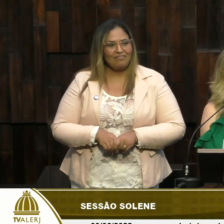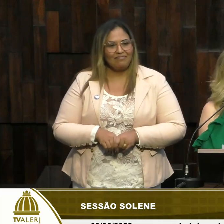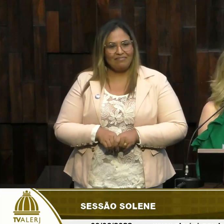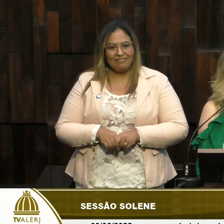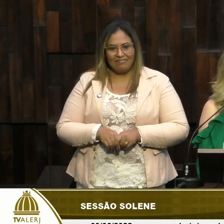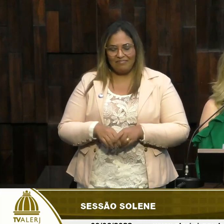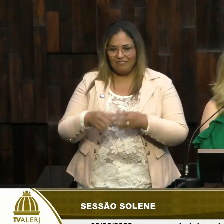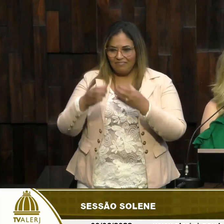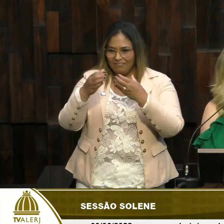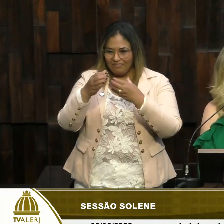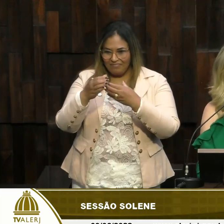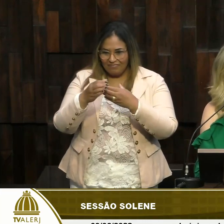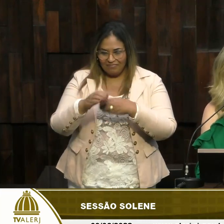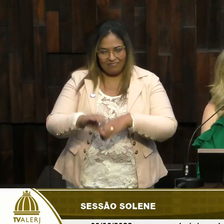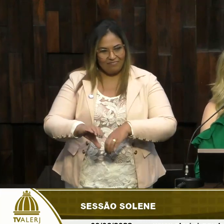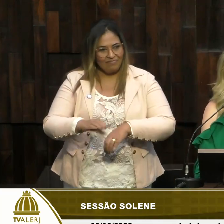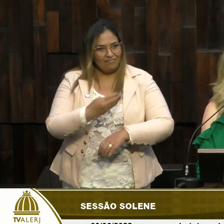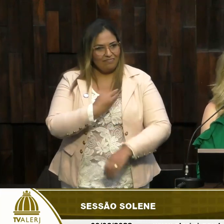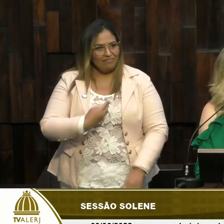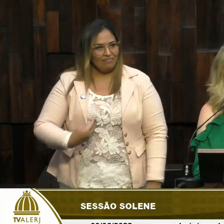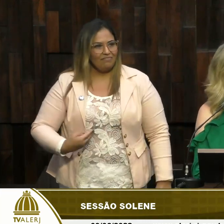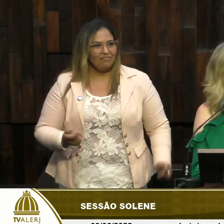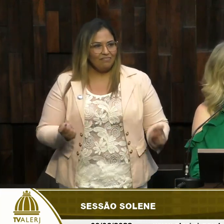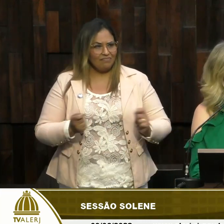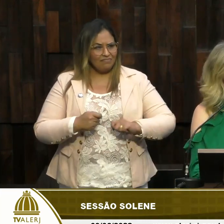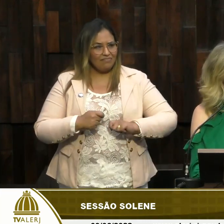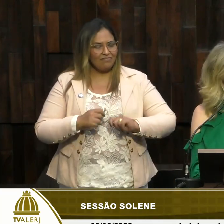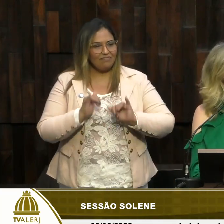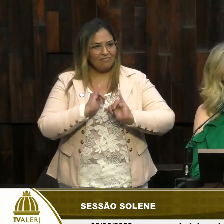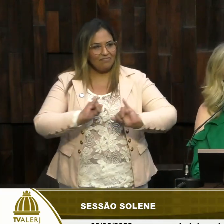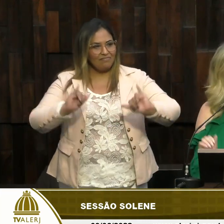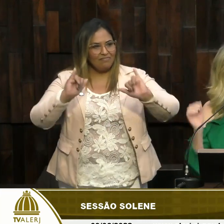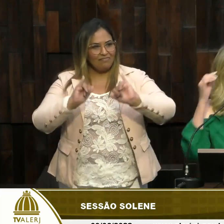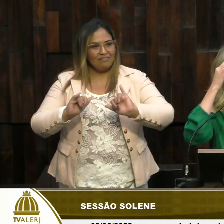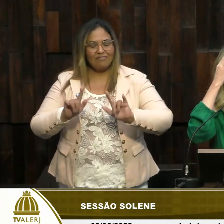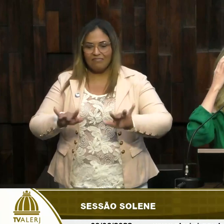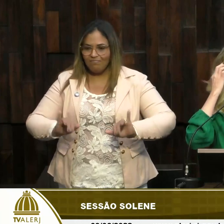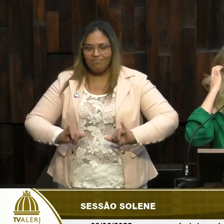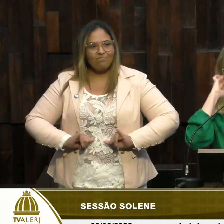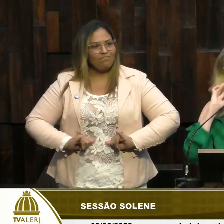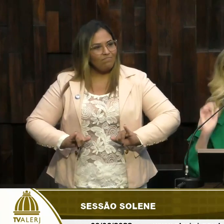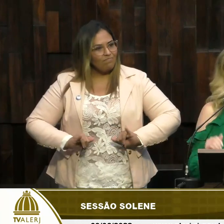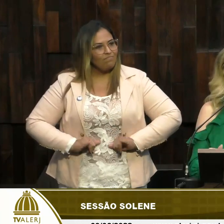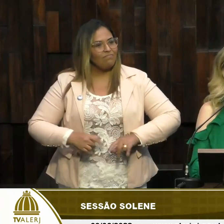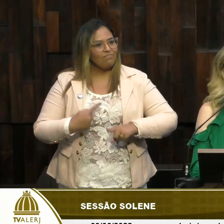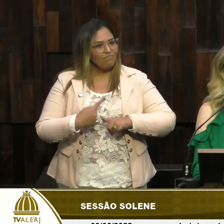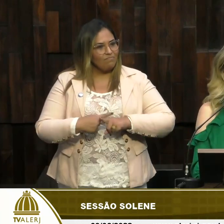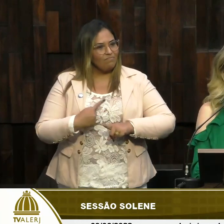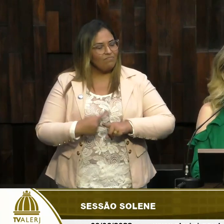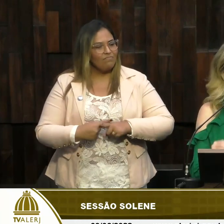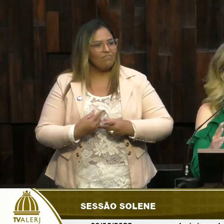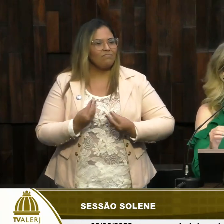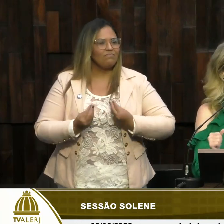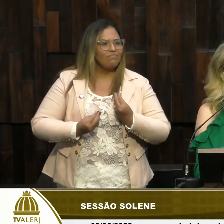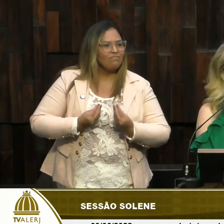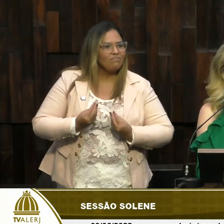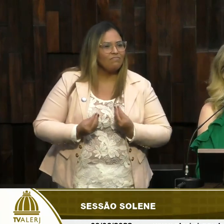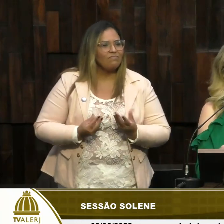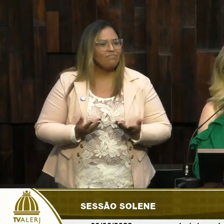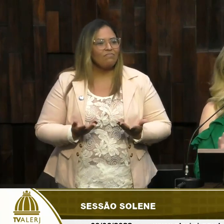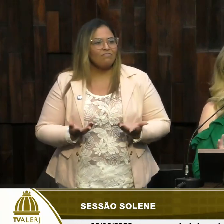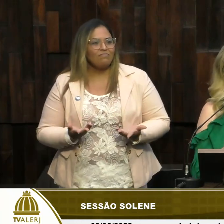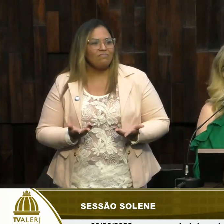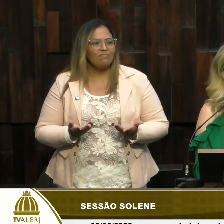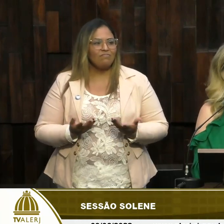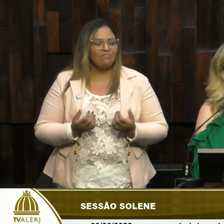concurso público. Eu posso falar para vocês que a gente sofre bastante por ser um mercado assim muito cíclico, né?